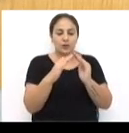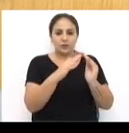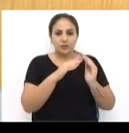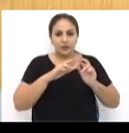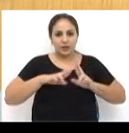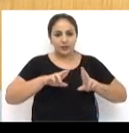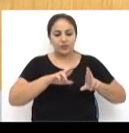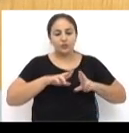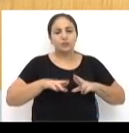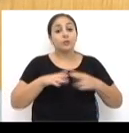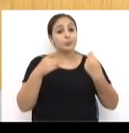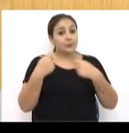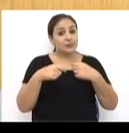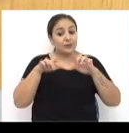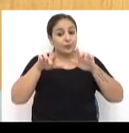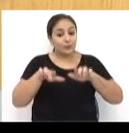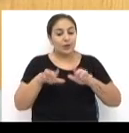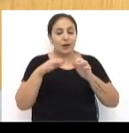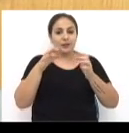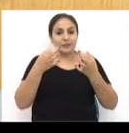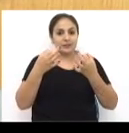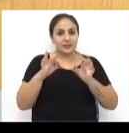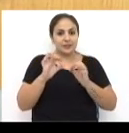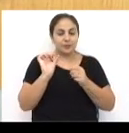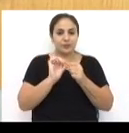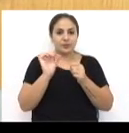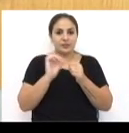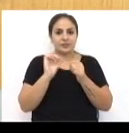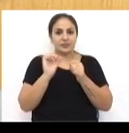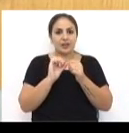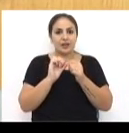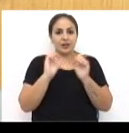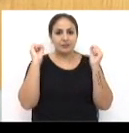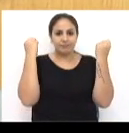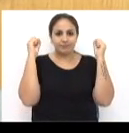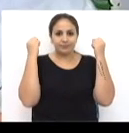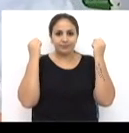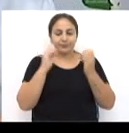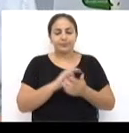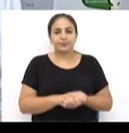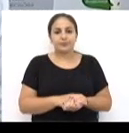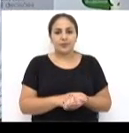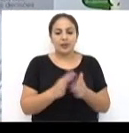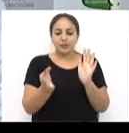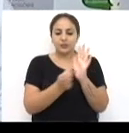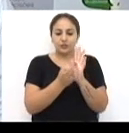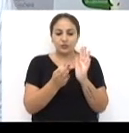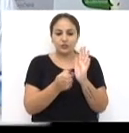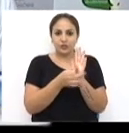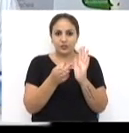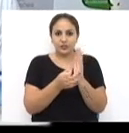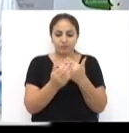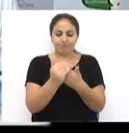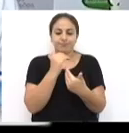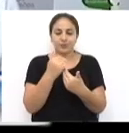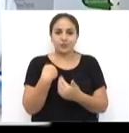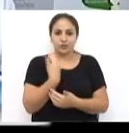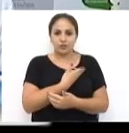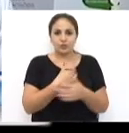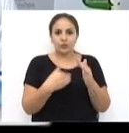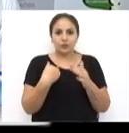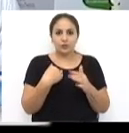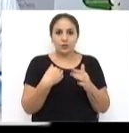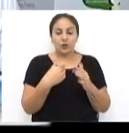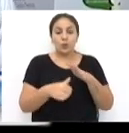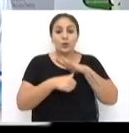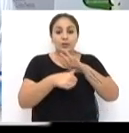daquela região carecem de um espaço adequado para as atividades físicas. Essa indicação chegou até nós pelo